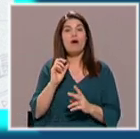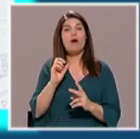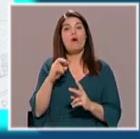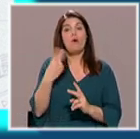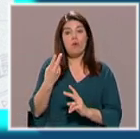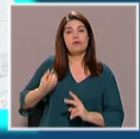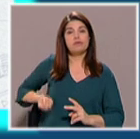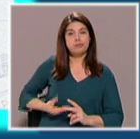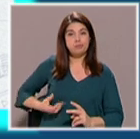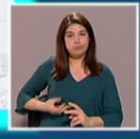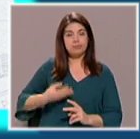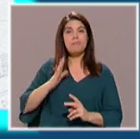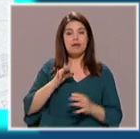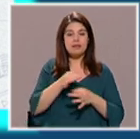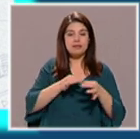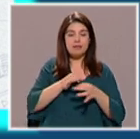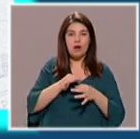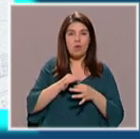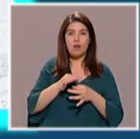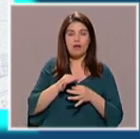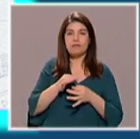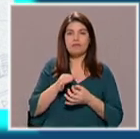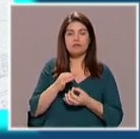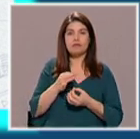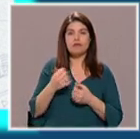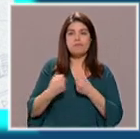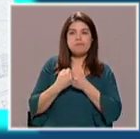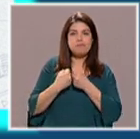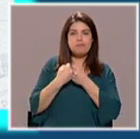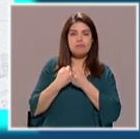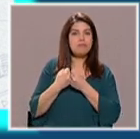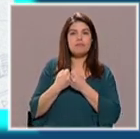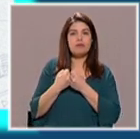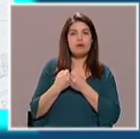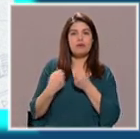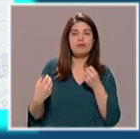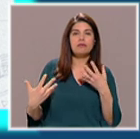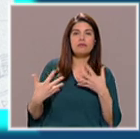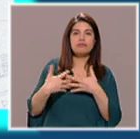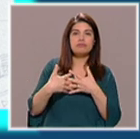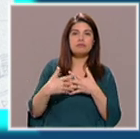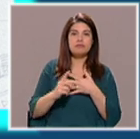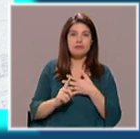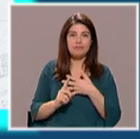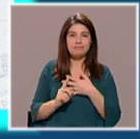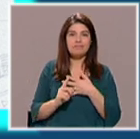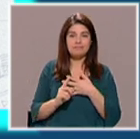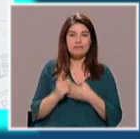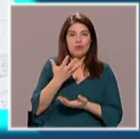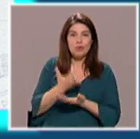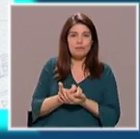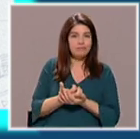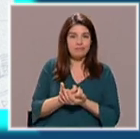é reconhecida pelas células, as quais fazem alguma resistência. E nesta situação é que é mais problemática a